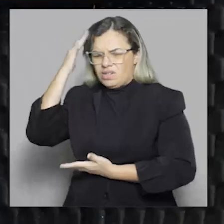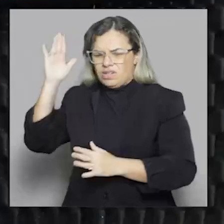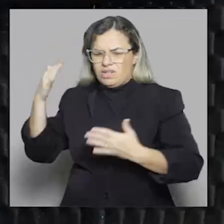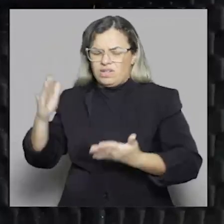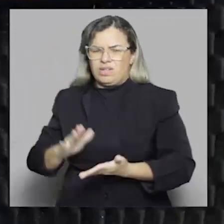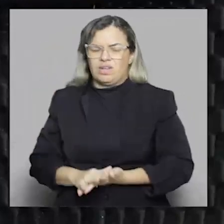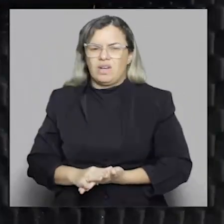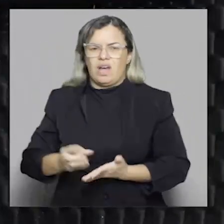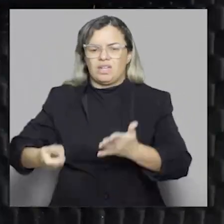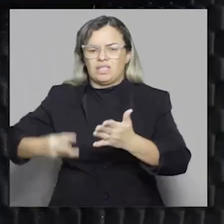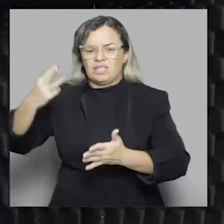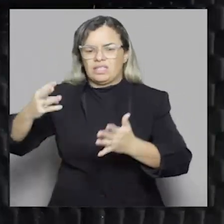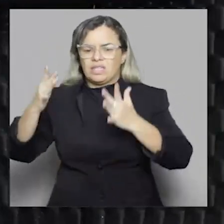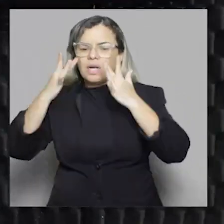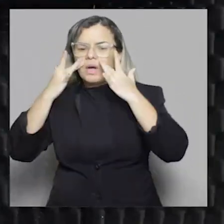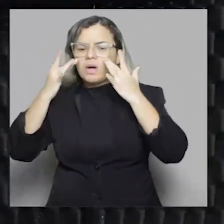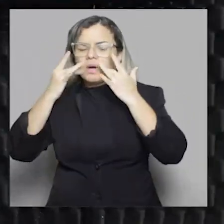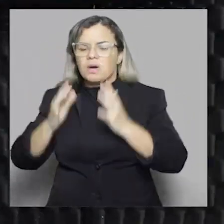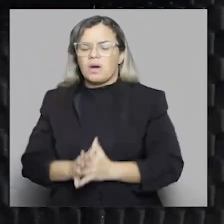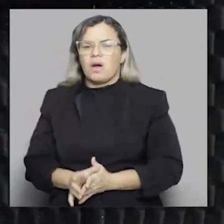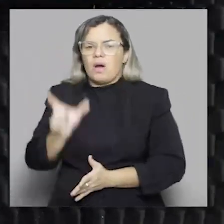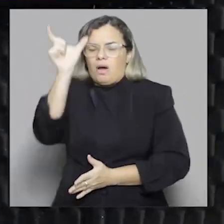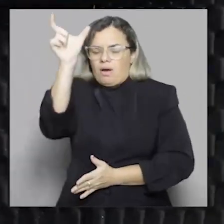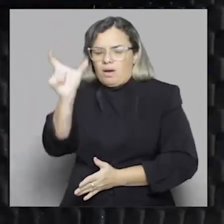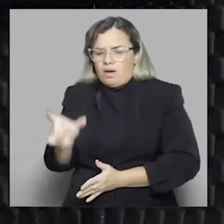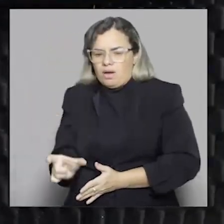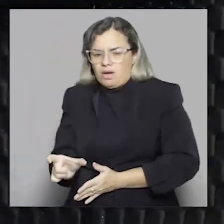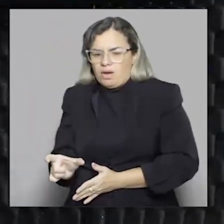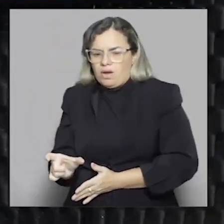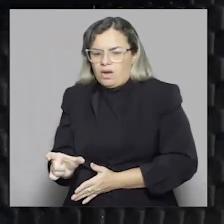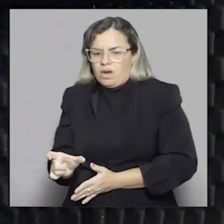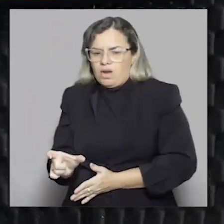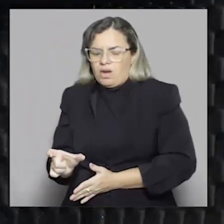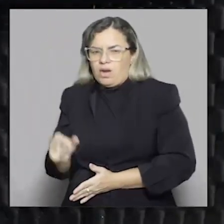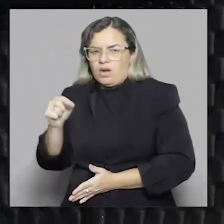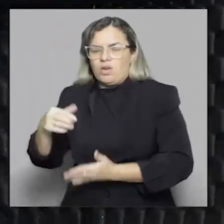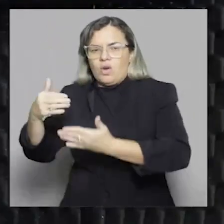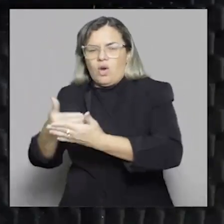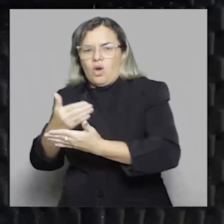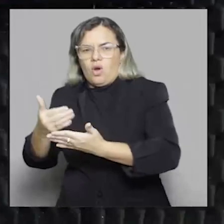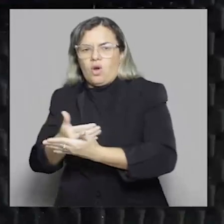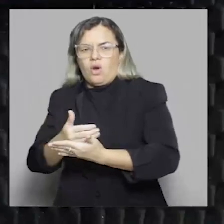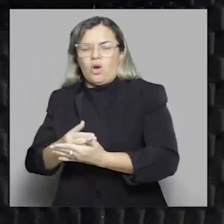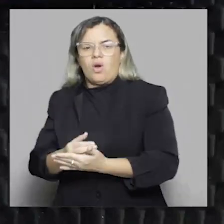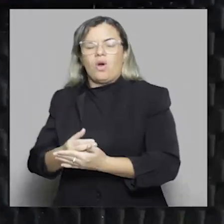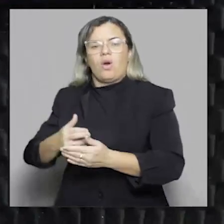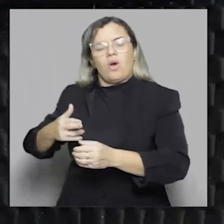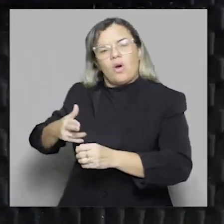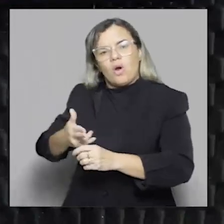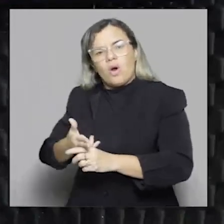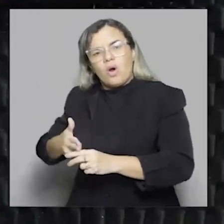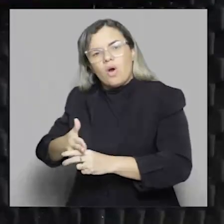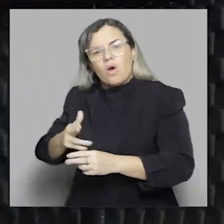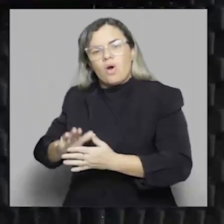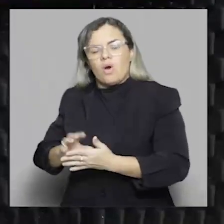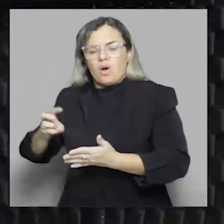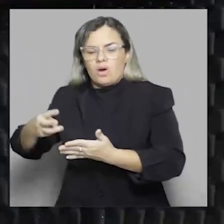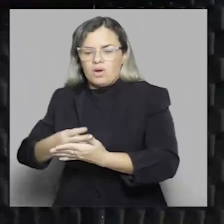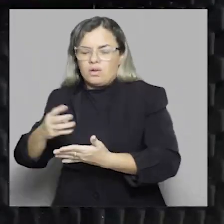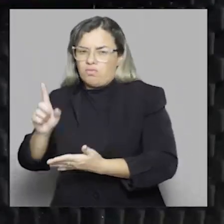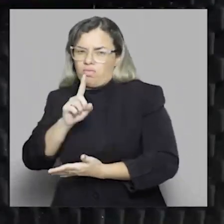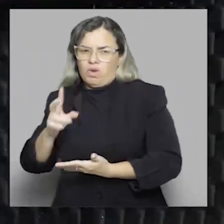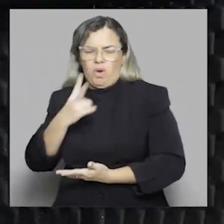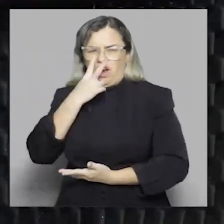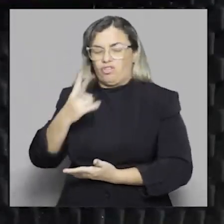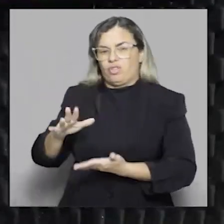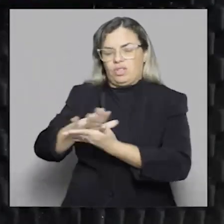de talheres? Sim. E aí vem aquela situação que eu sempre digo nas minhas aulas, não ache nada. Pesquise, porque eu particularmente